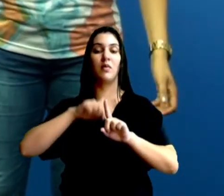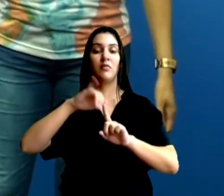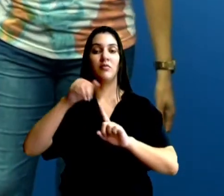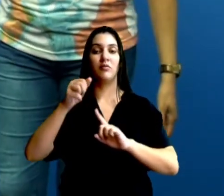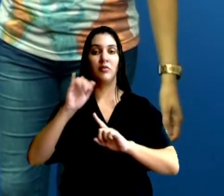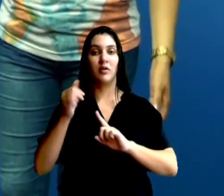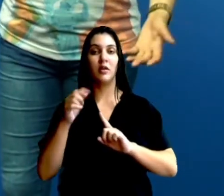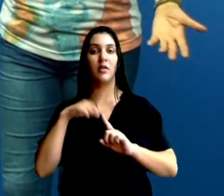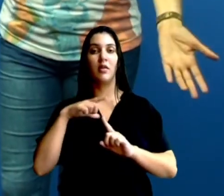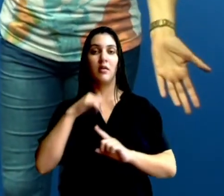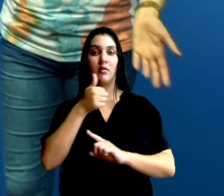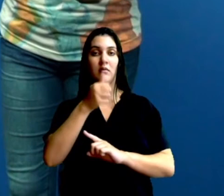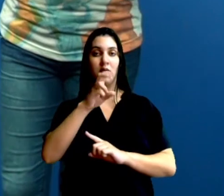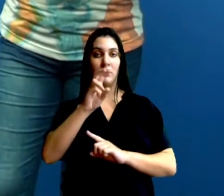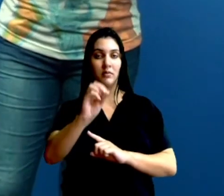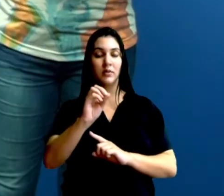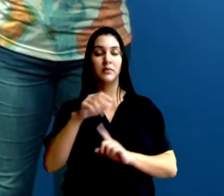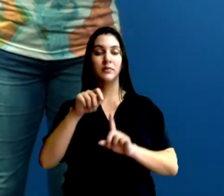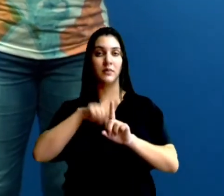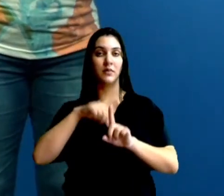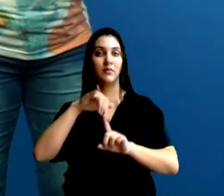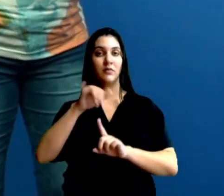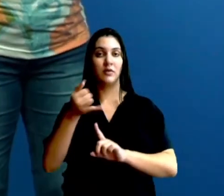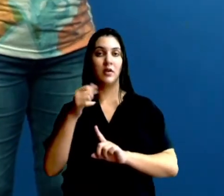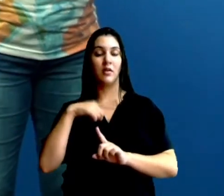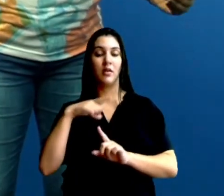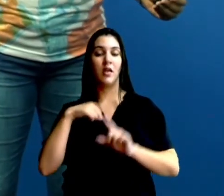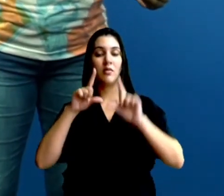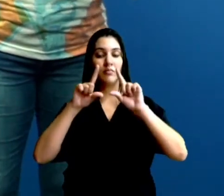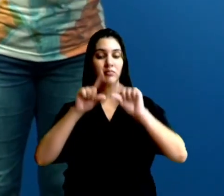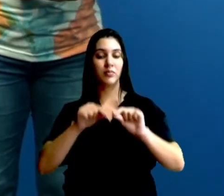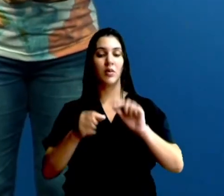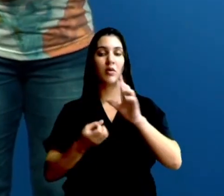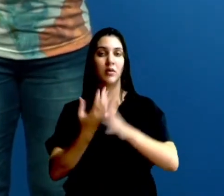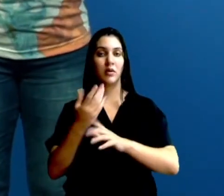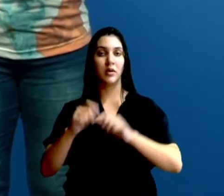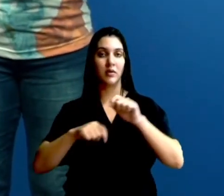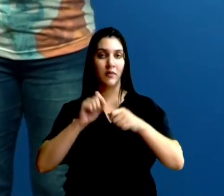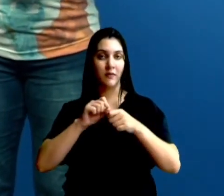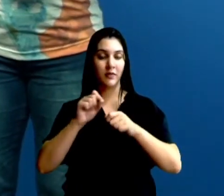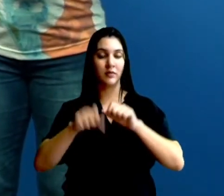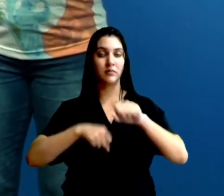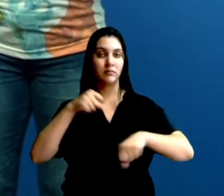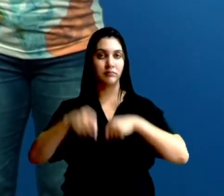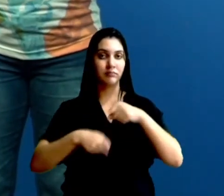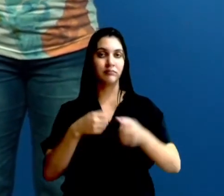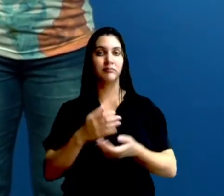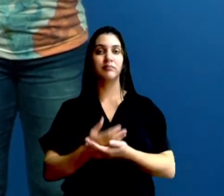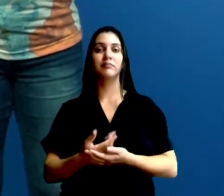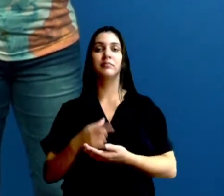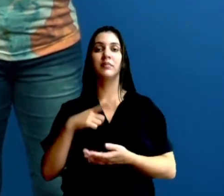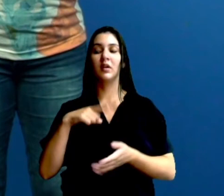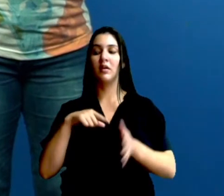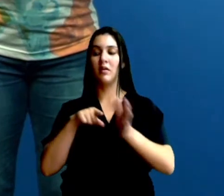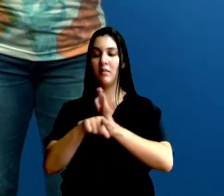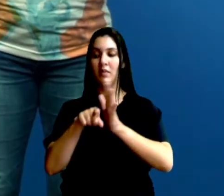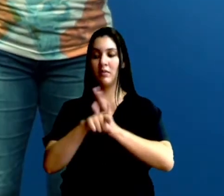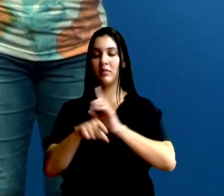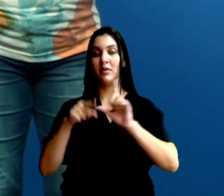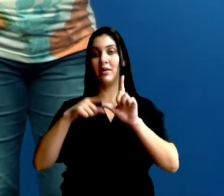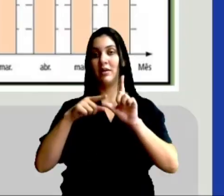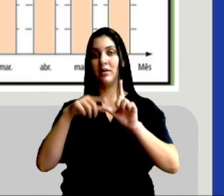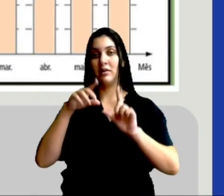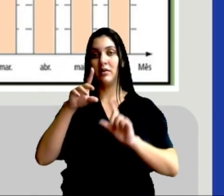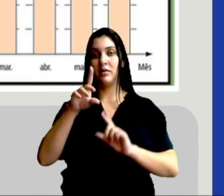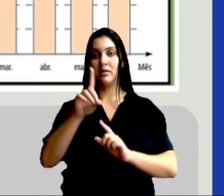janeiro, 150. Então, janeiro é onde há a menor produção de bicicletas. E tem uma pergunta aqui na letra D, que